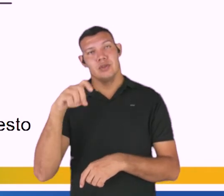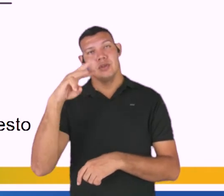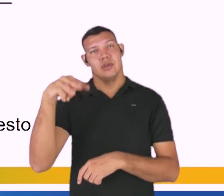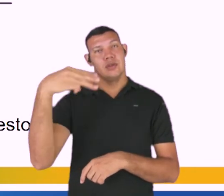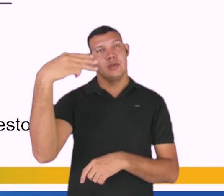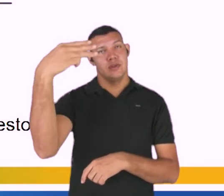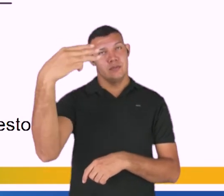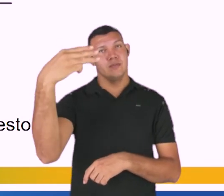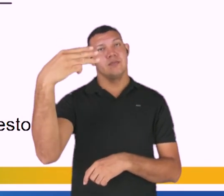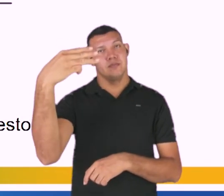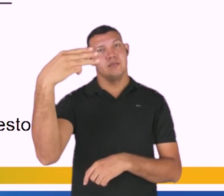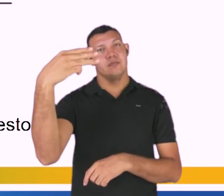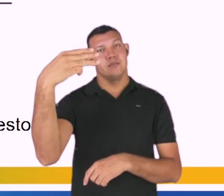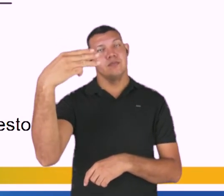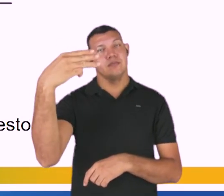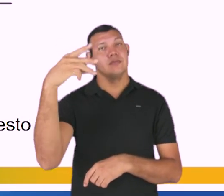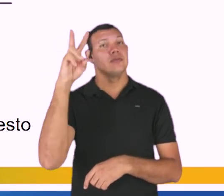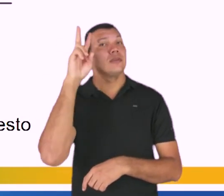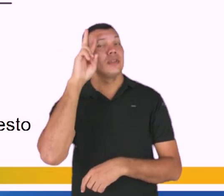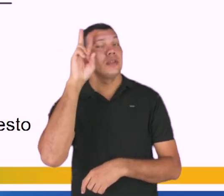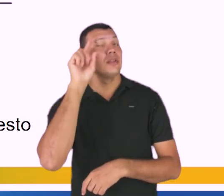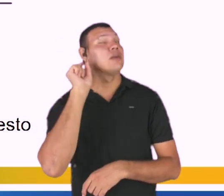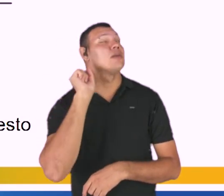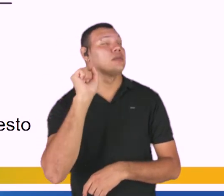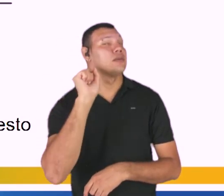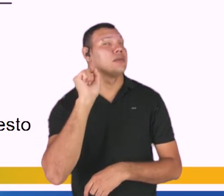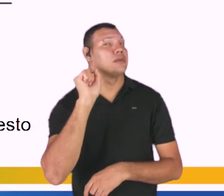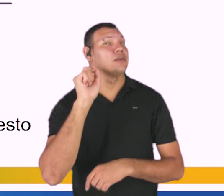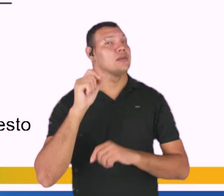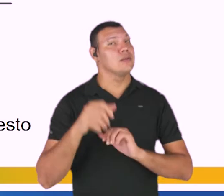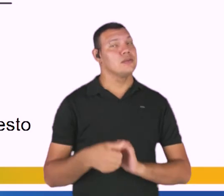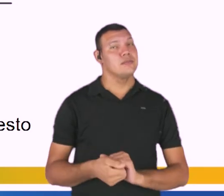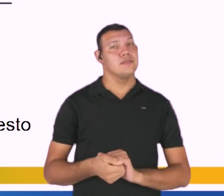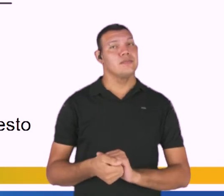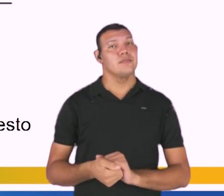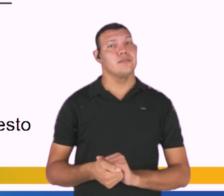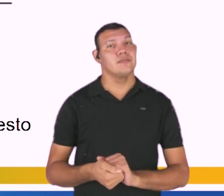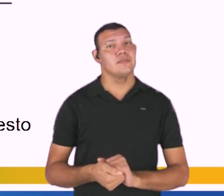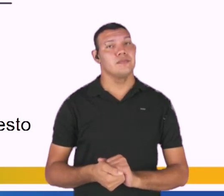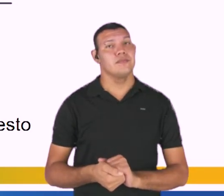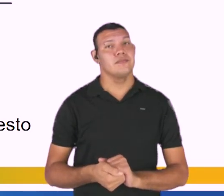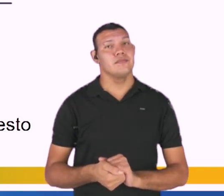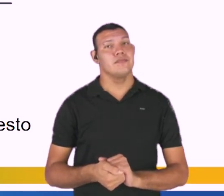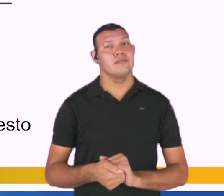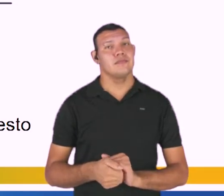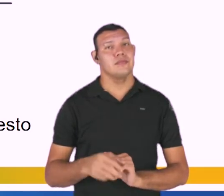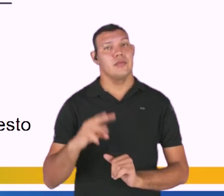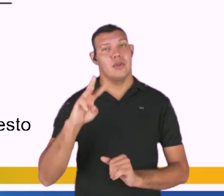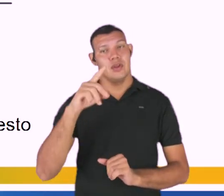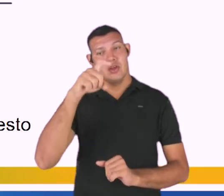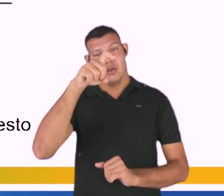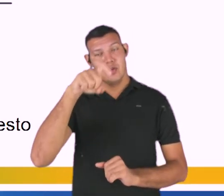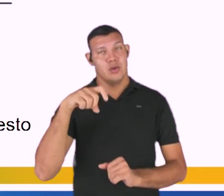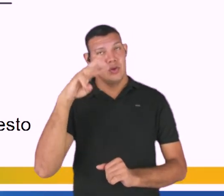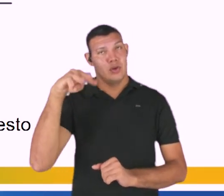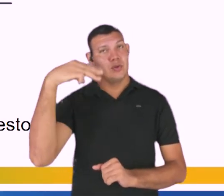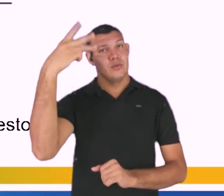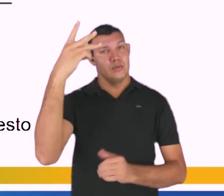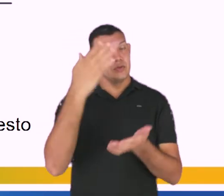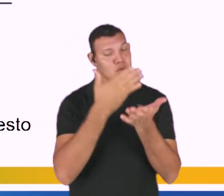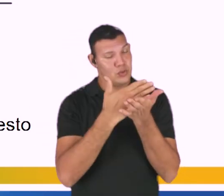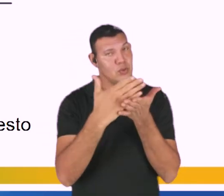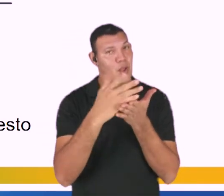E aí Vale lembrar aqui que é essa esse é o cubo ele vem lá do início